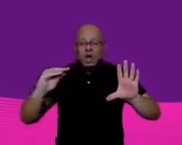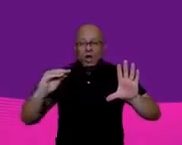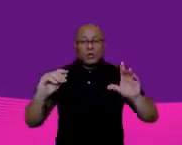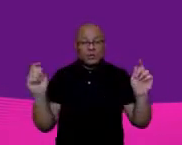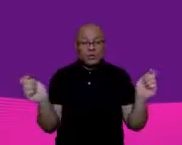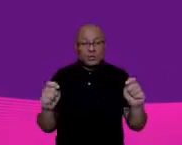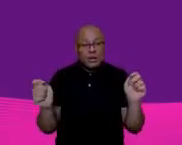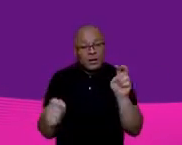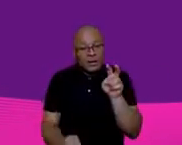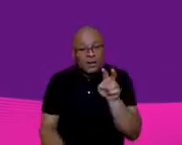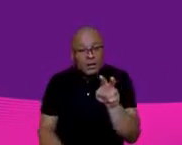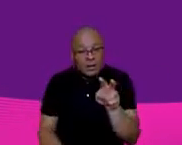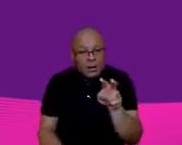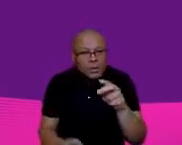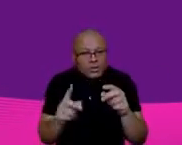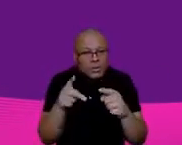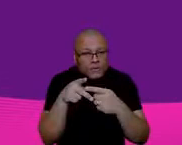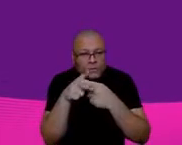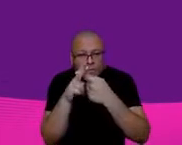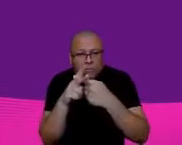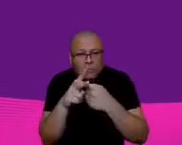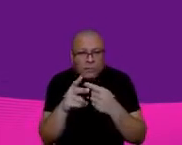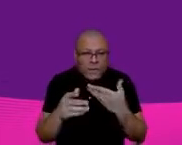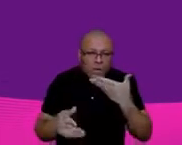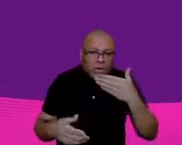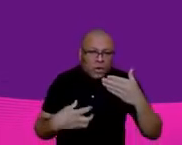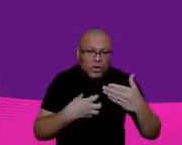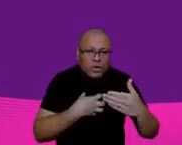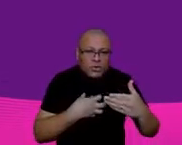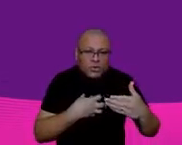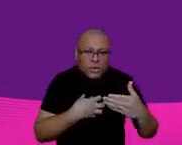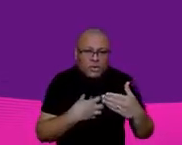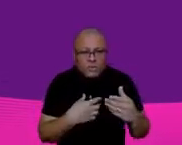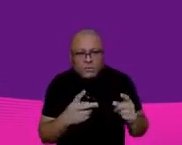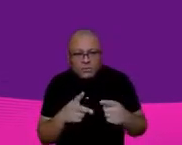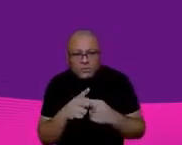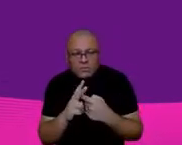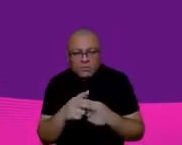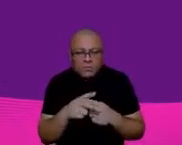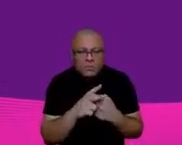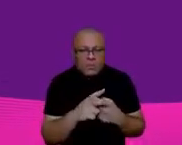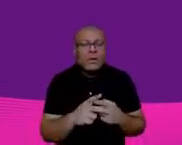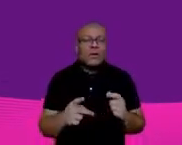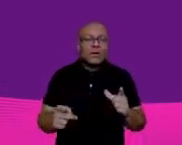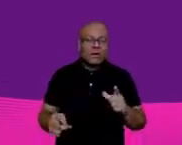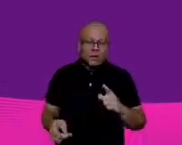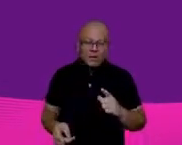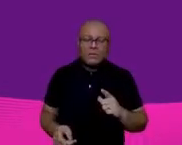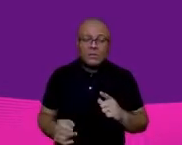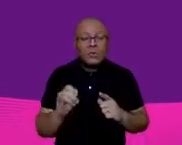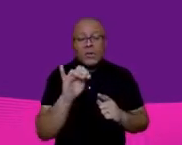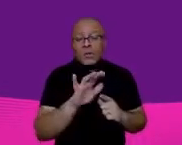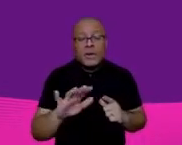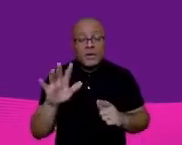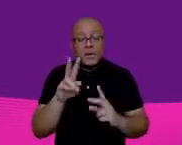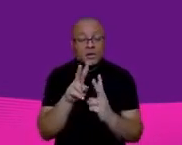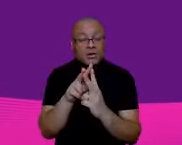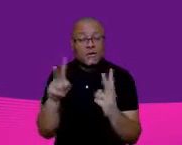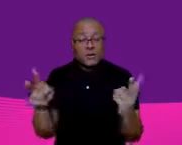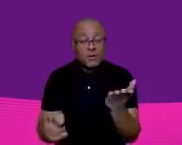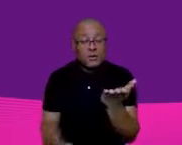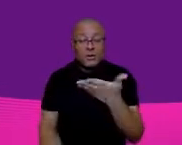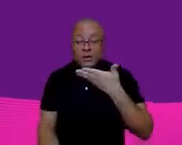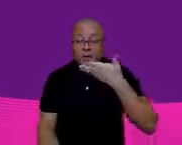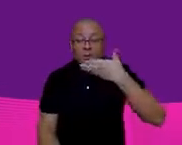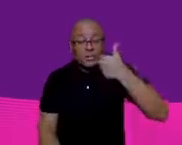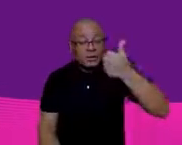vou corrigir da melhor forma possível. E aqui nós temos uma imagem virtual. Veja como ficou melhor.